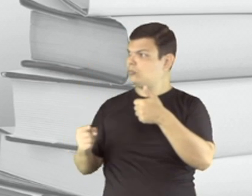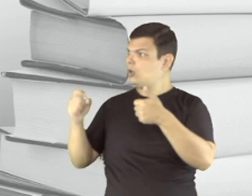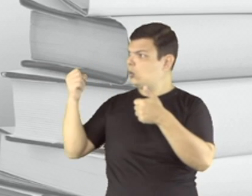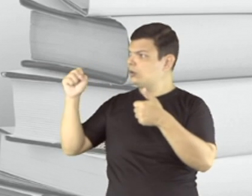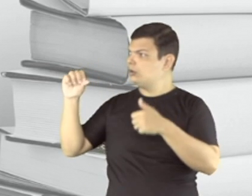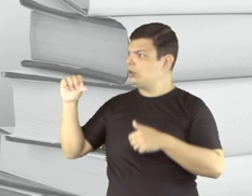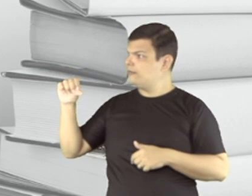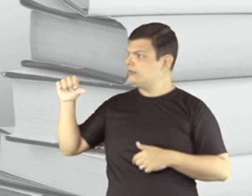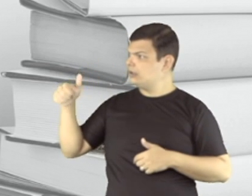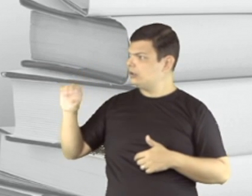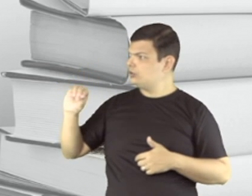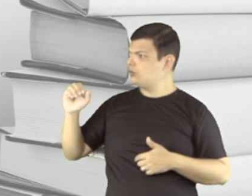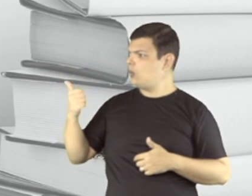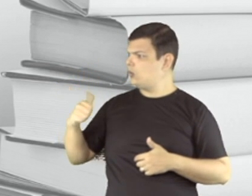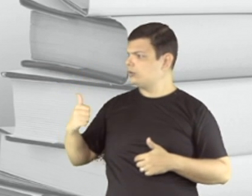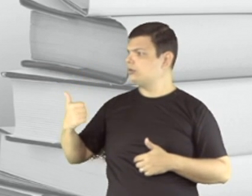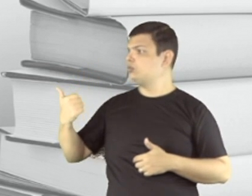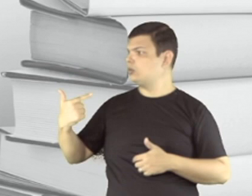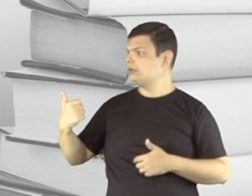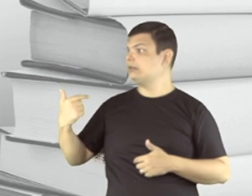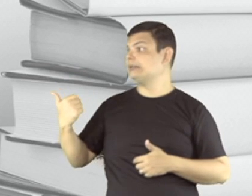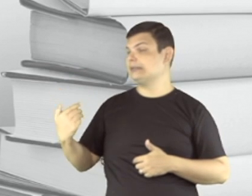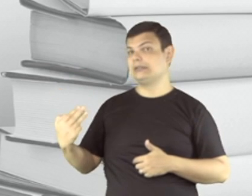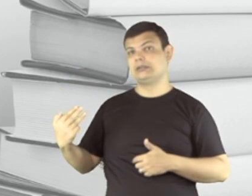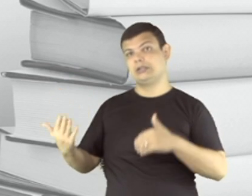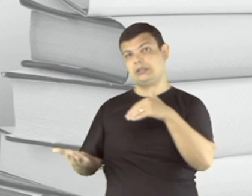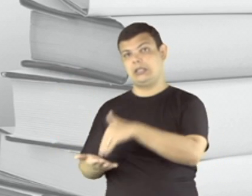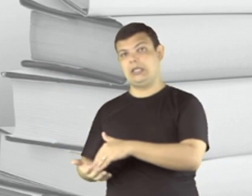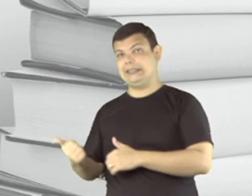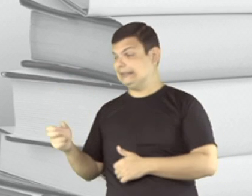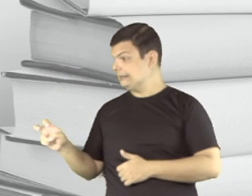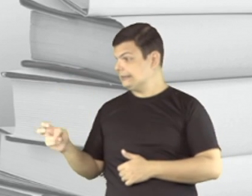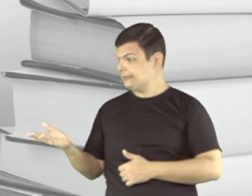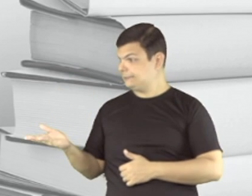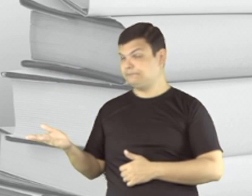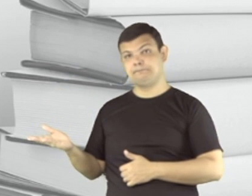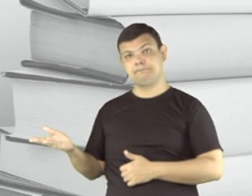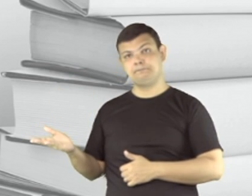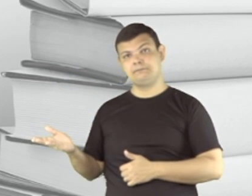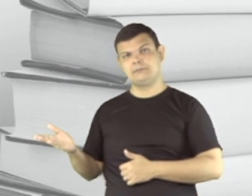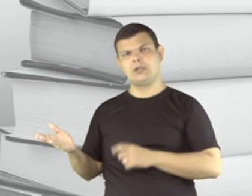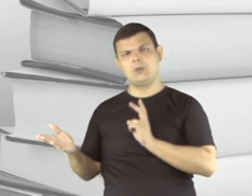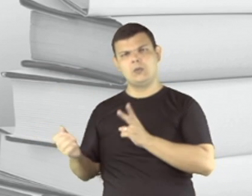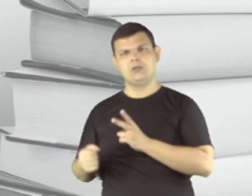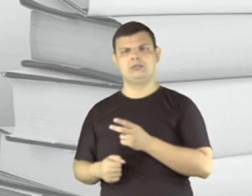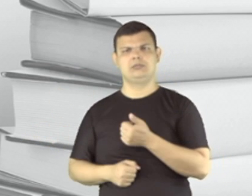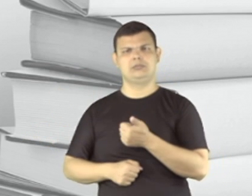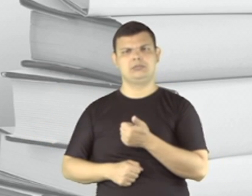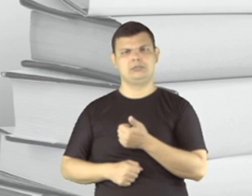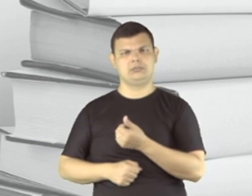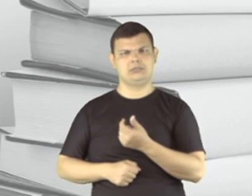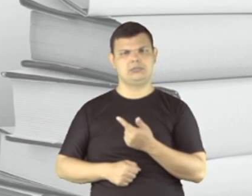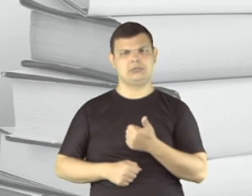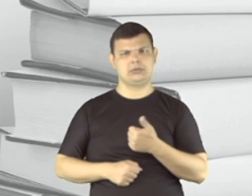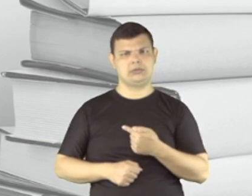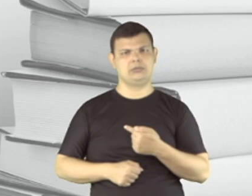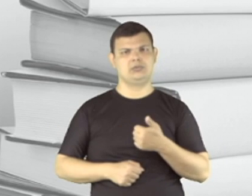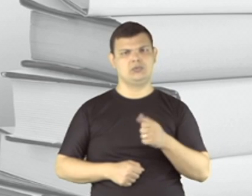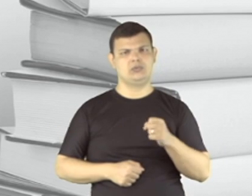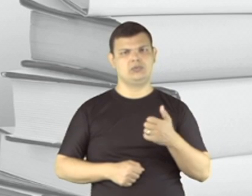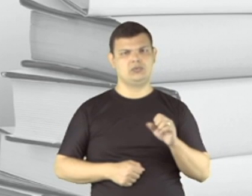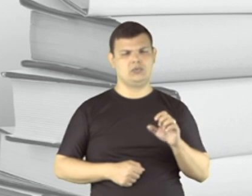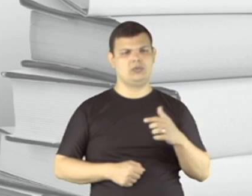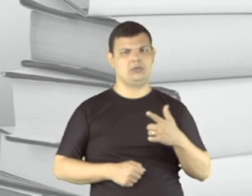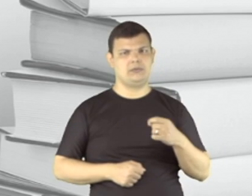8, 9, 10, 11, 12, até o 15 aqui. Prosseguindo o contato, fazendo todo o contorno